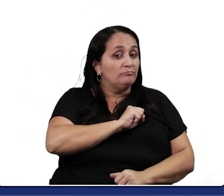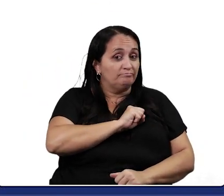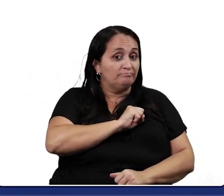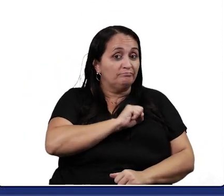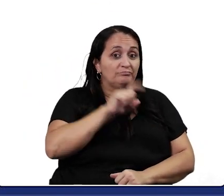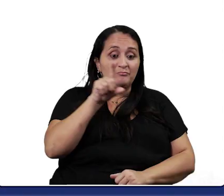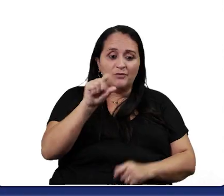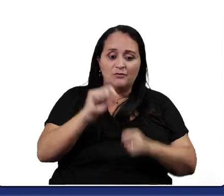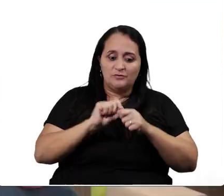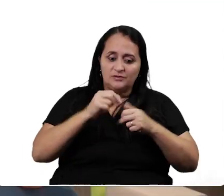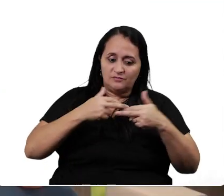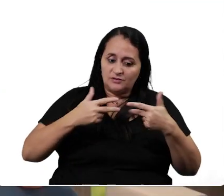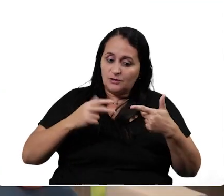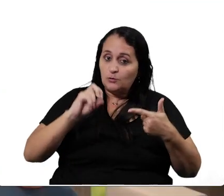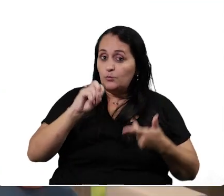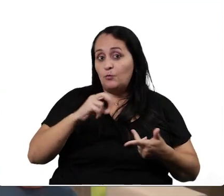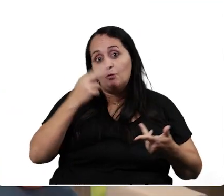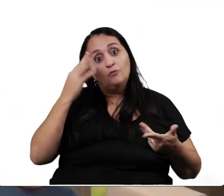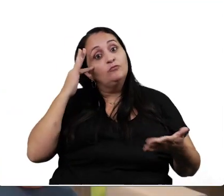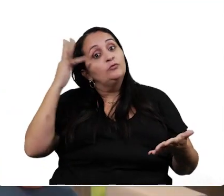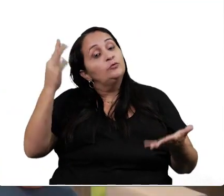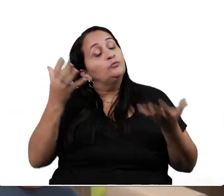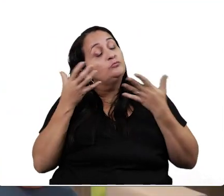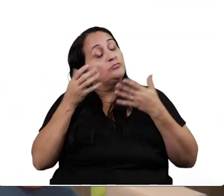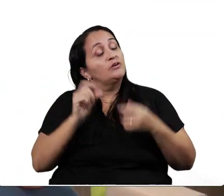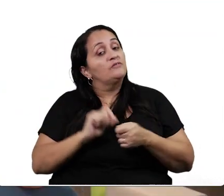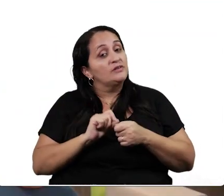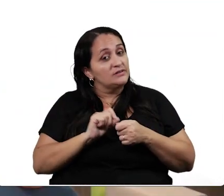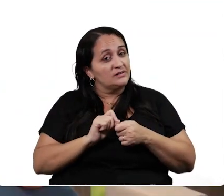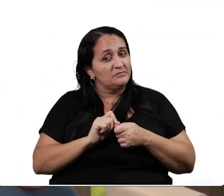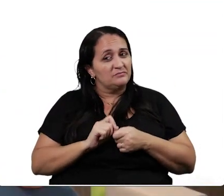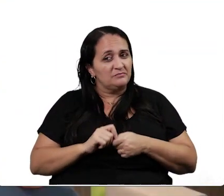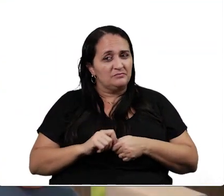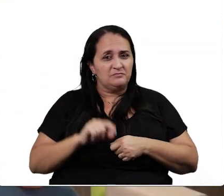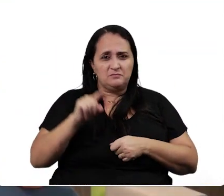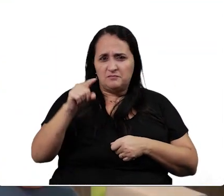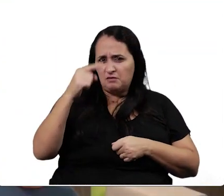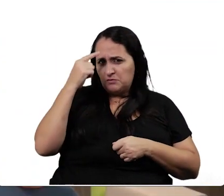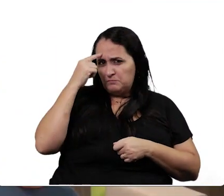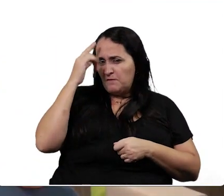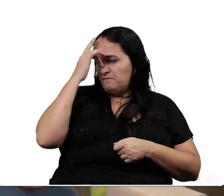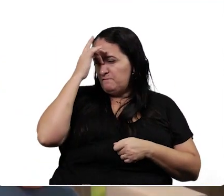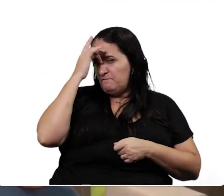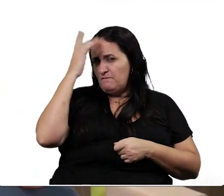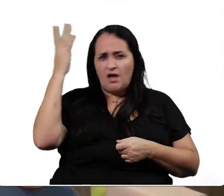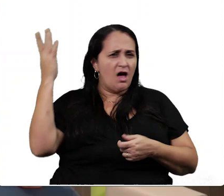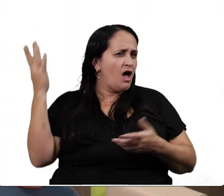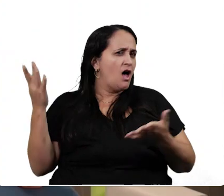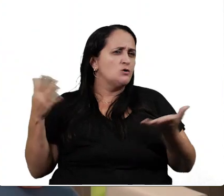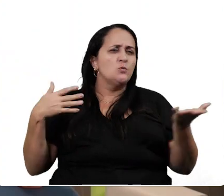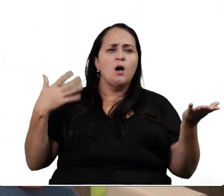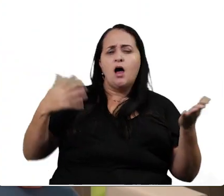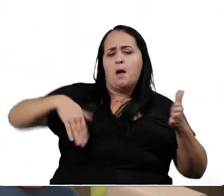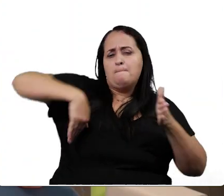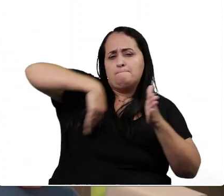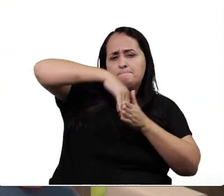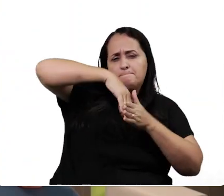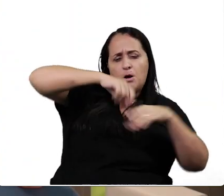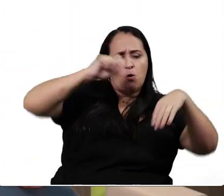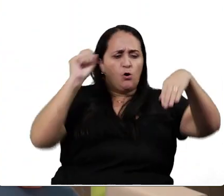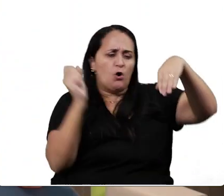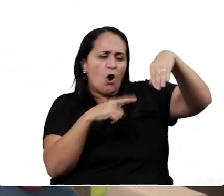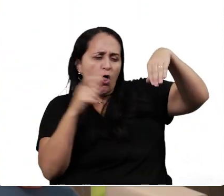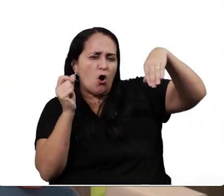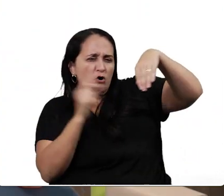ou pretende fazer. Olha, às vezes você acha que é fácil. Pelé, mas ele tinha um talento de jogar